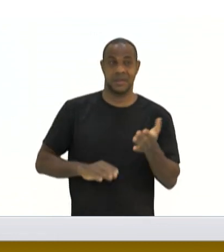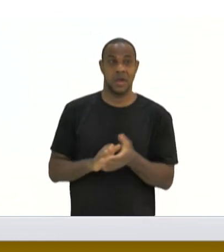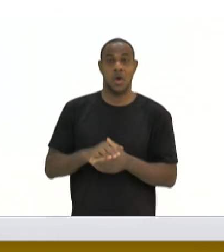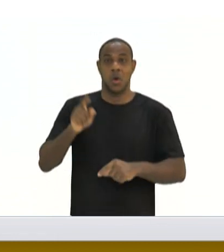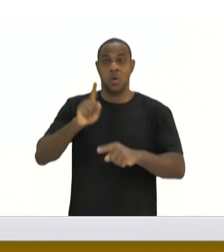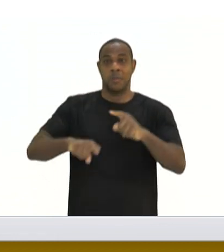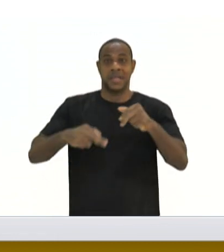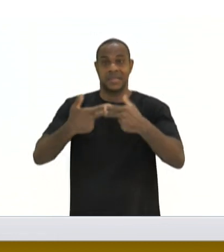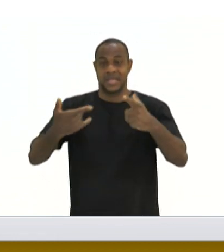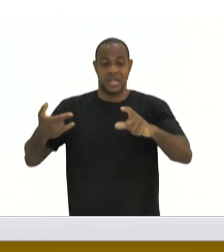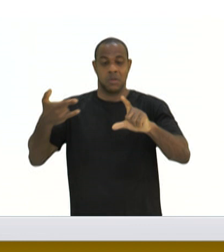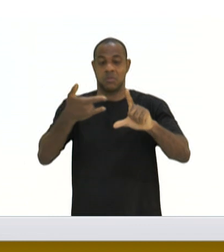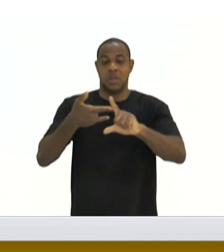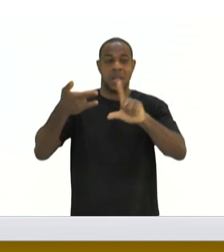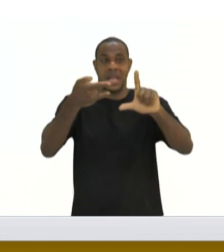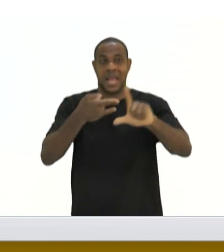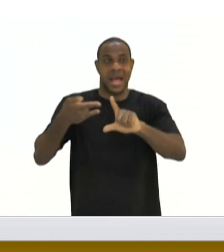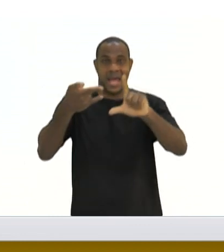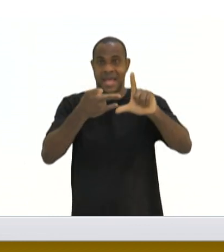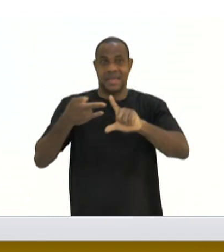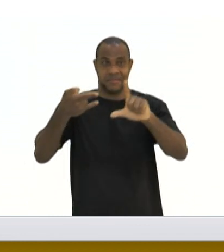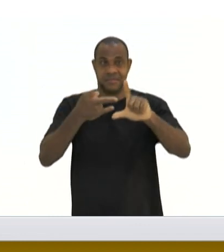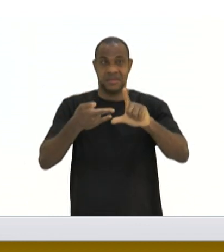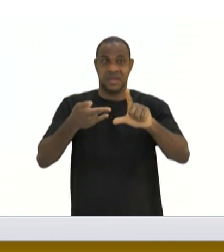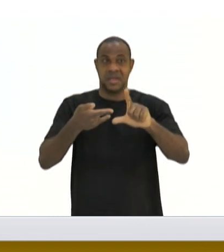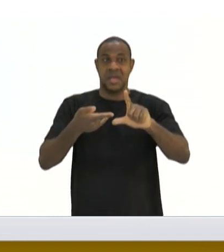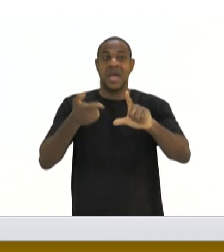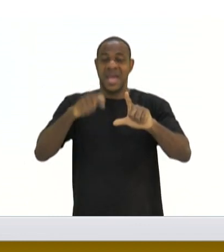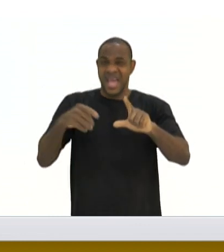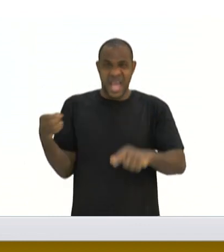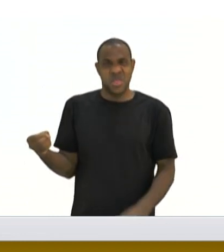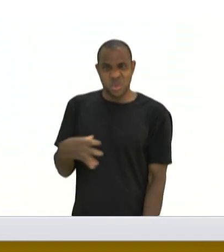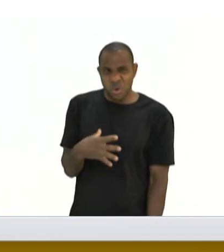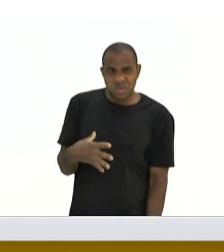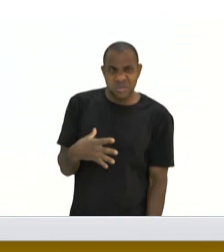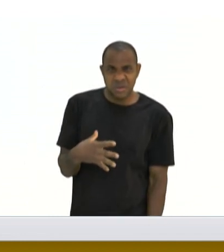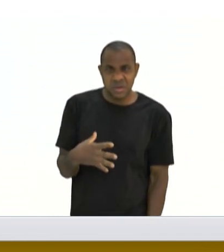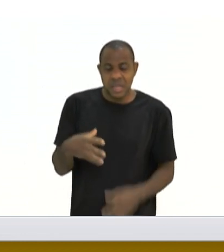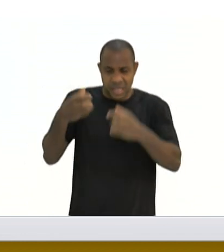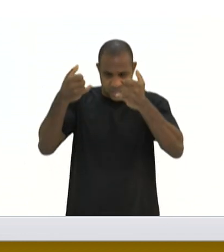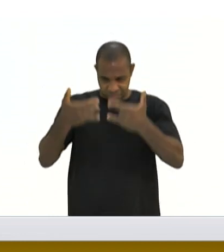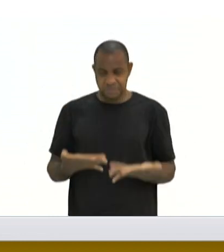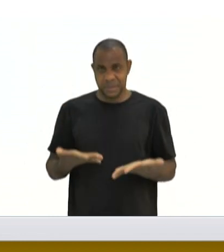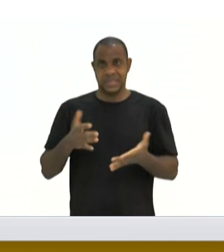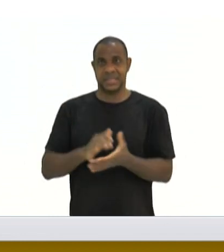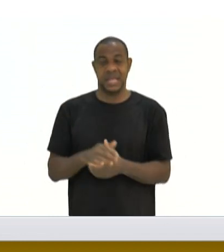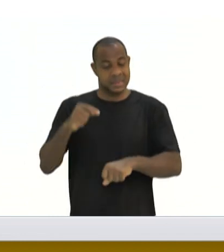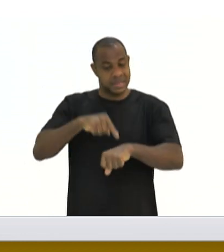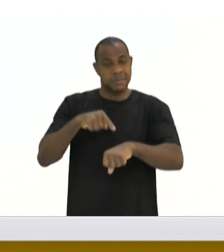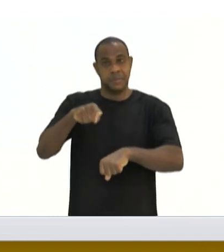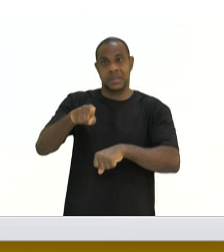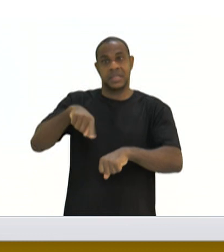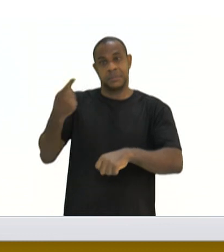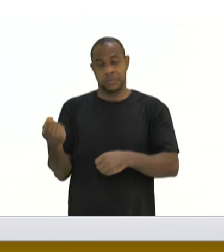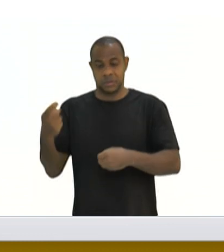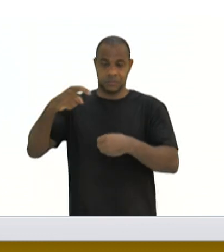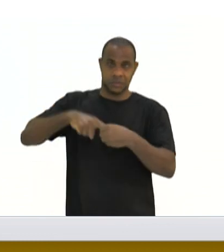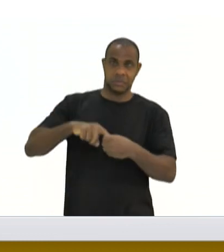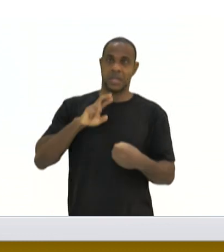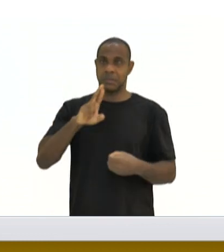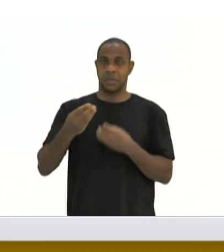recurso de lives é um fenômeno novo explique um tempo para você e já